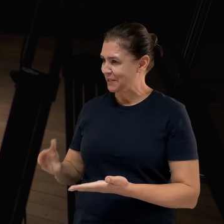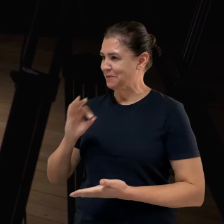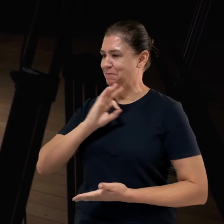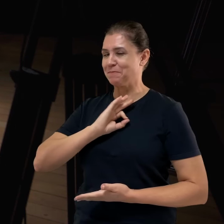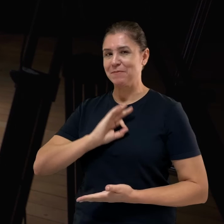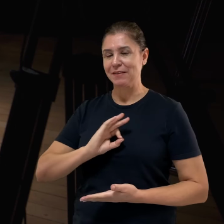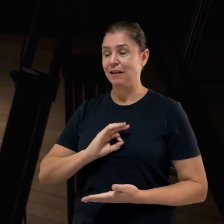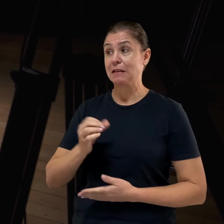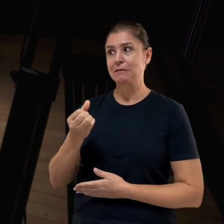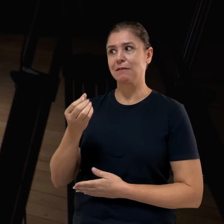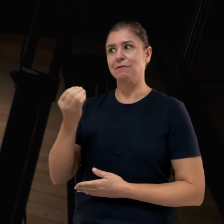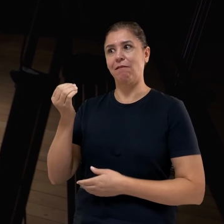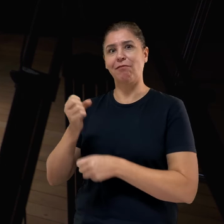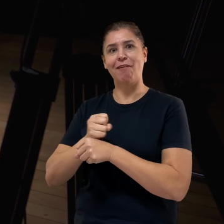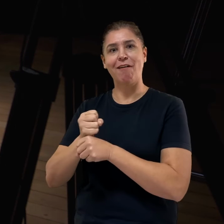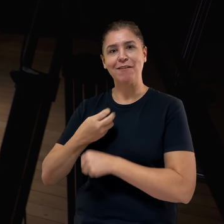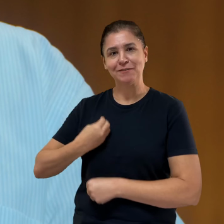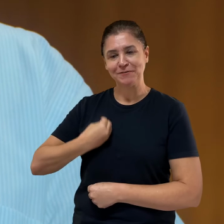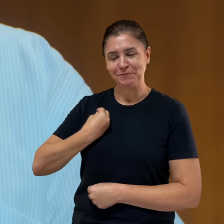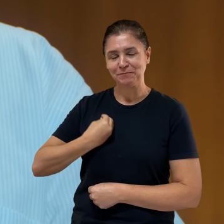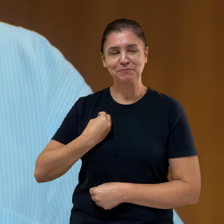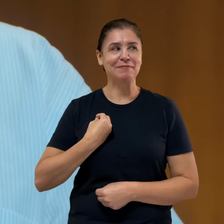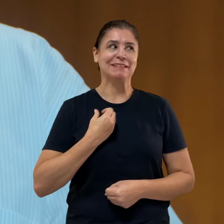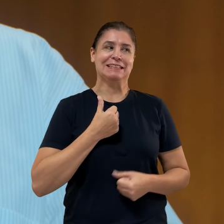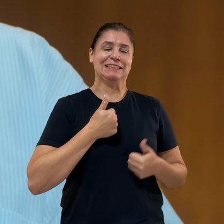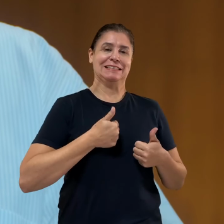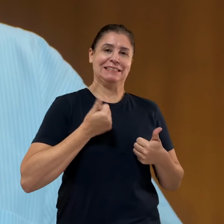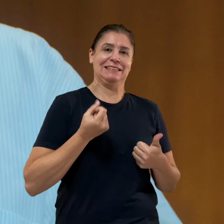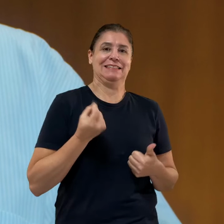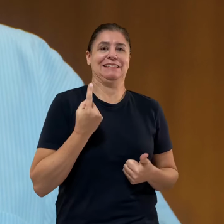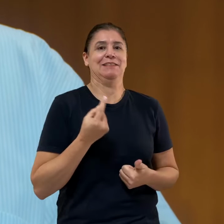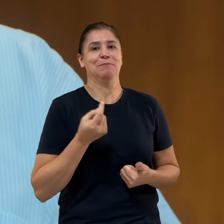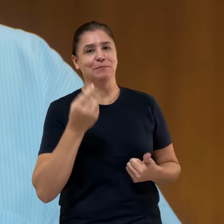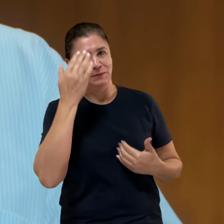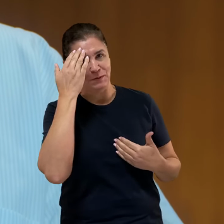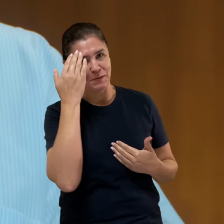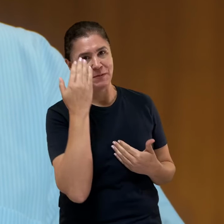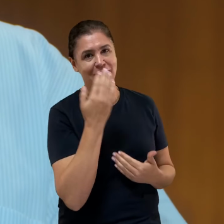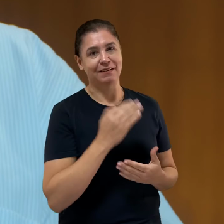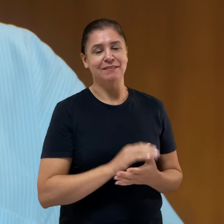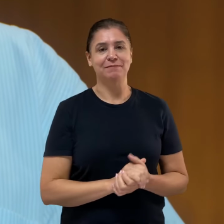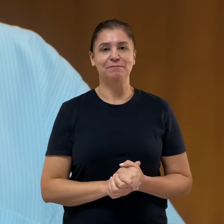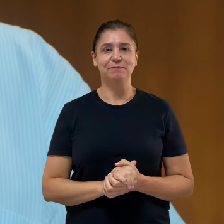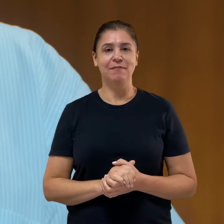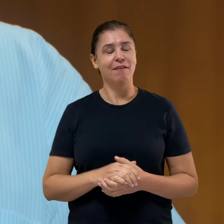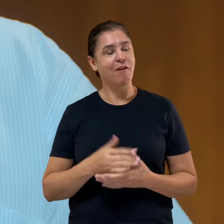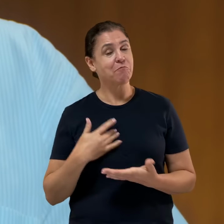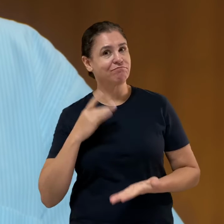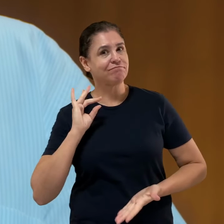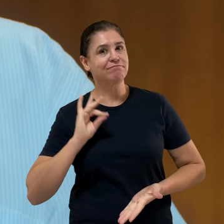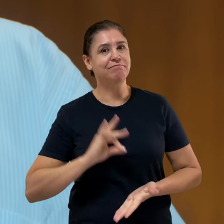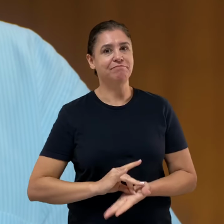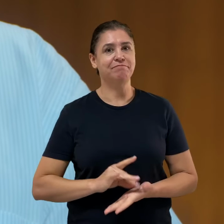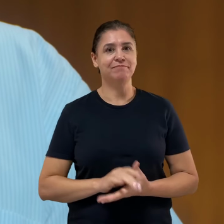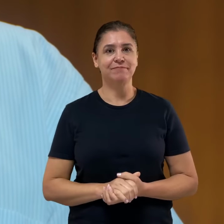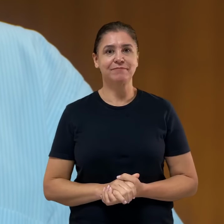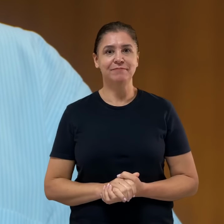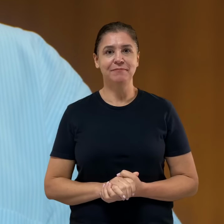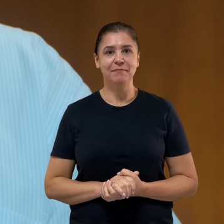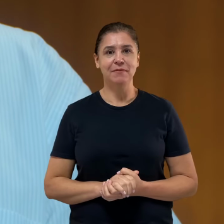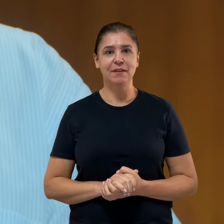padre Maurício, seis décadas de vida. Então, muito obrigado. É uma realidade,